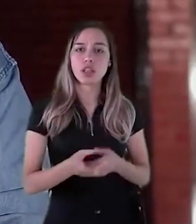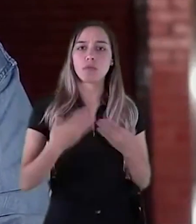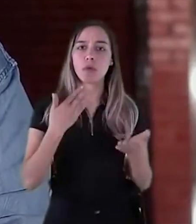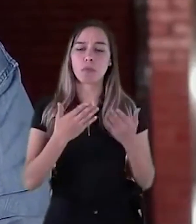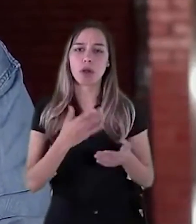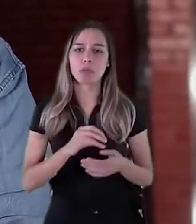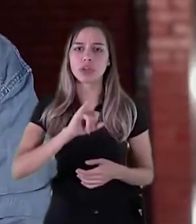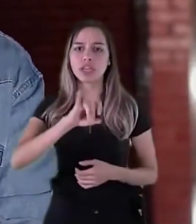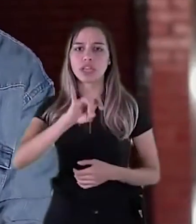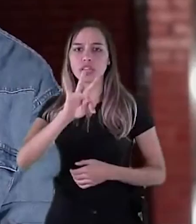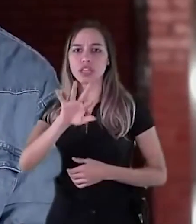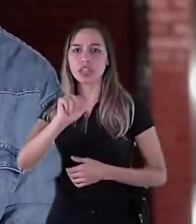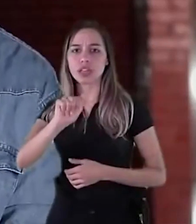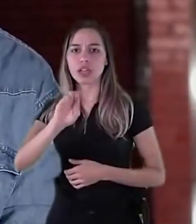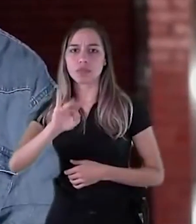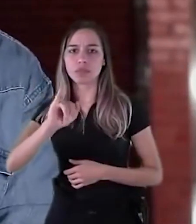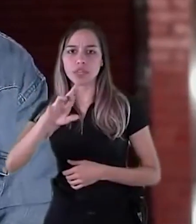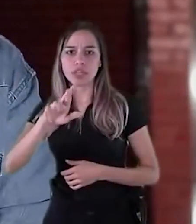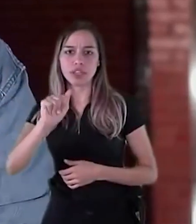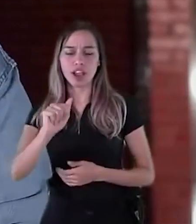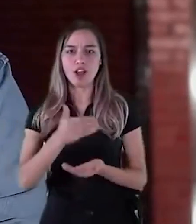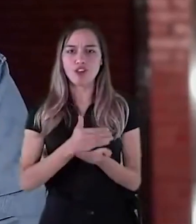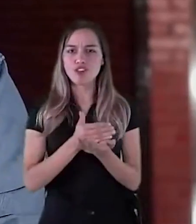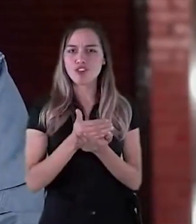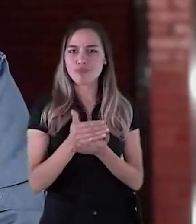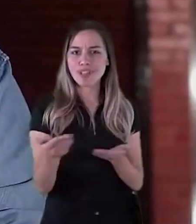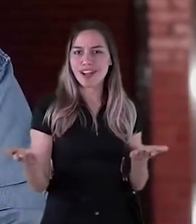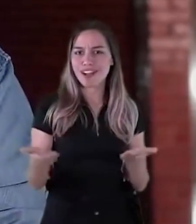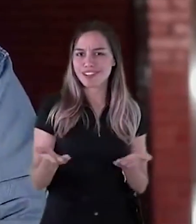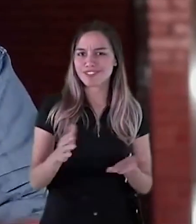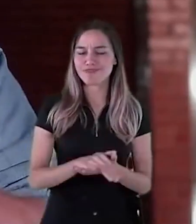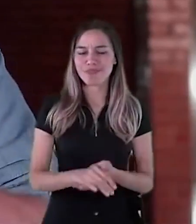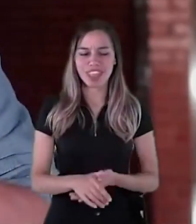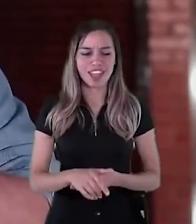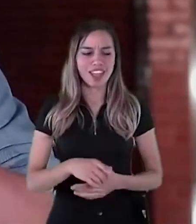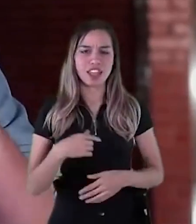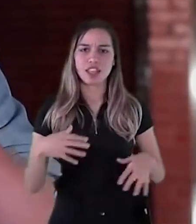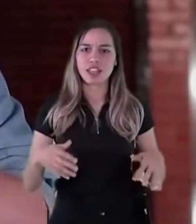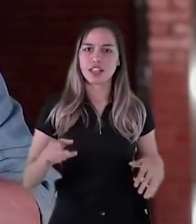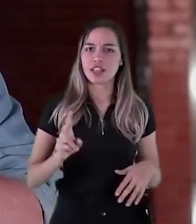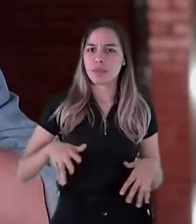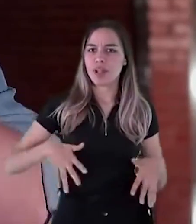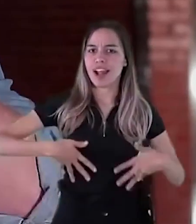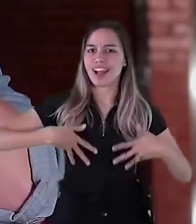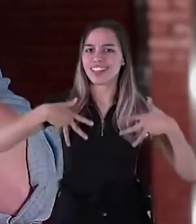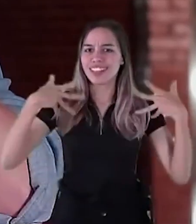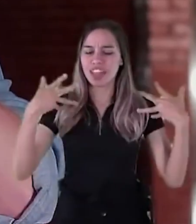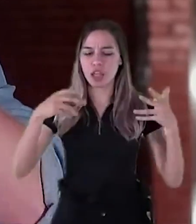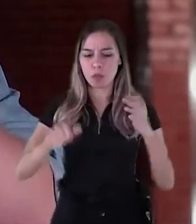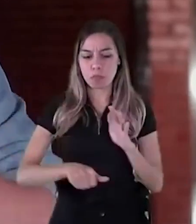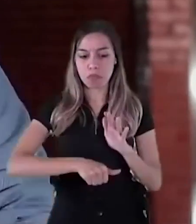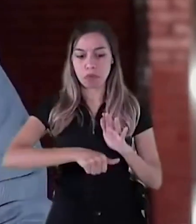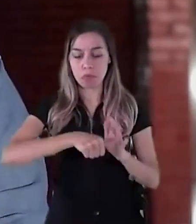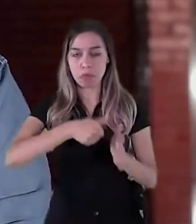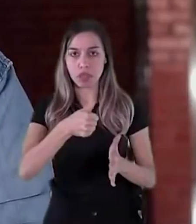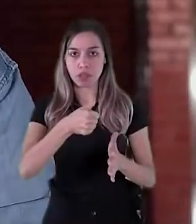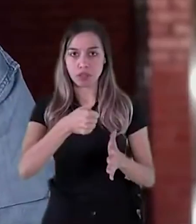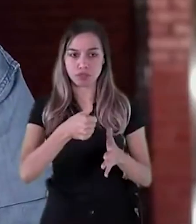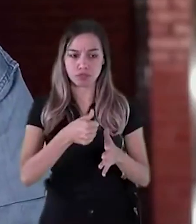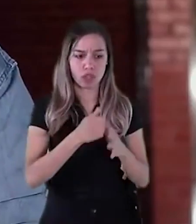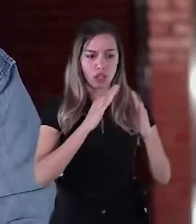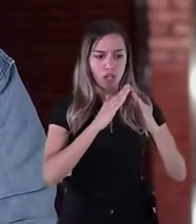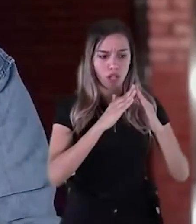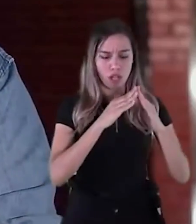Com muita alegria, com o coração repleto de alegria, eu informo que pela primeira vez eu saí do meu confinamento lá em